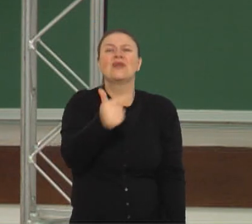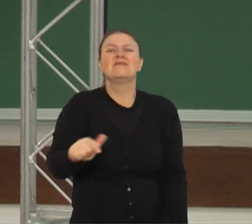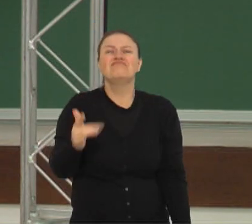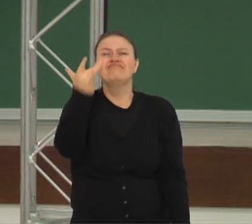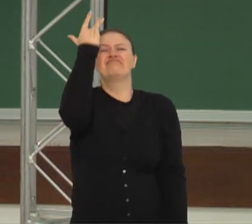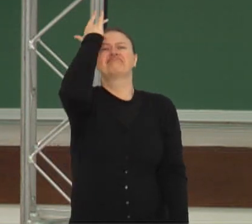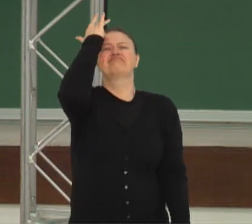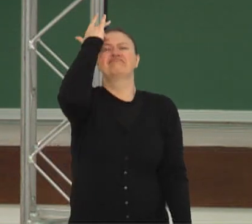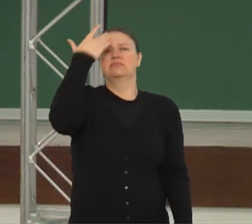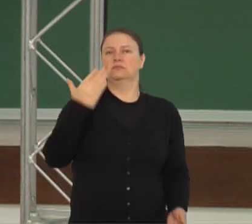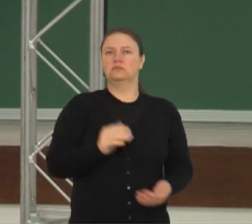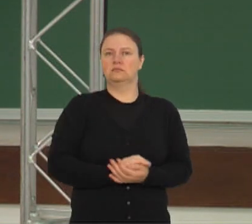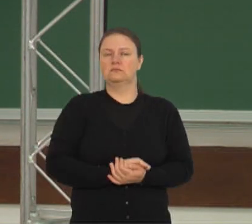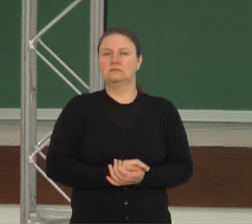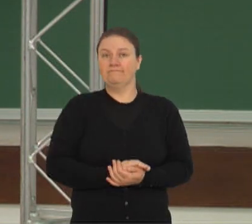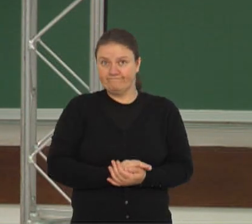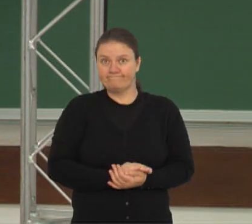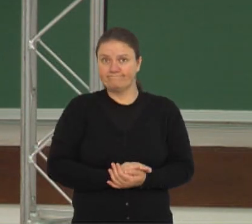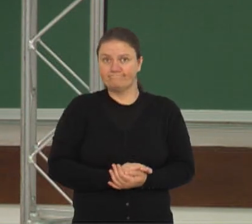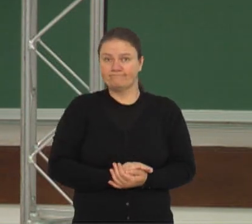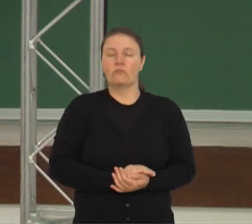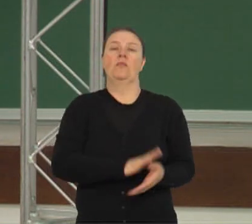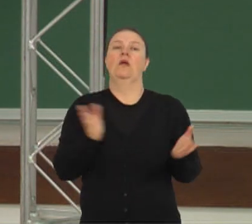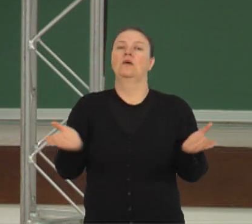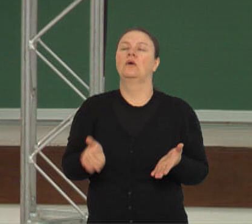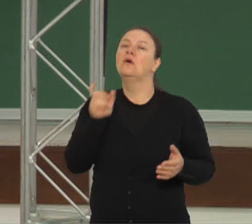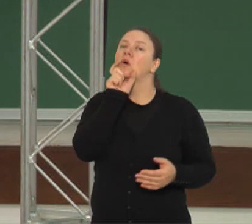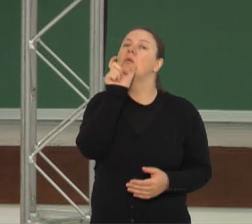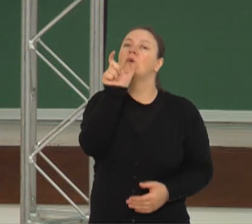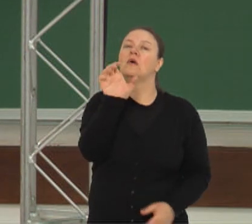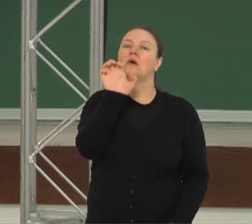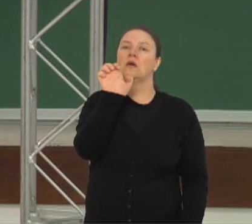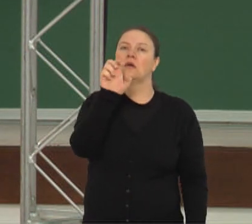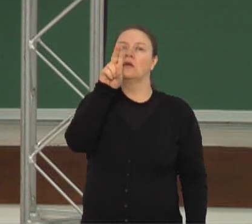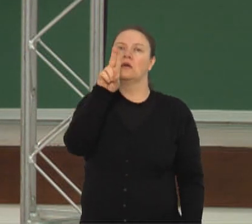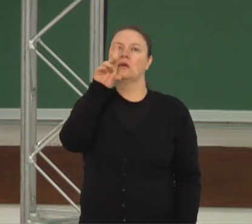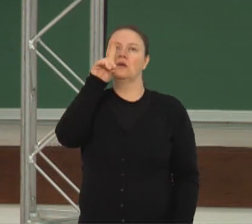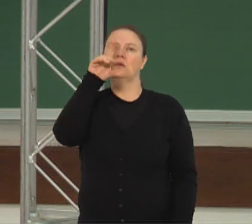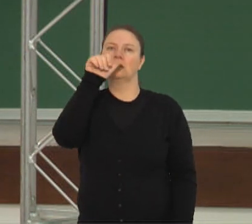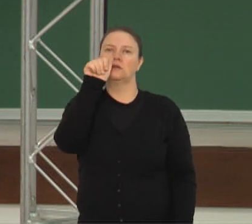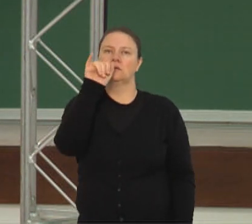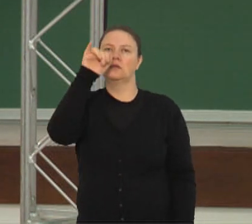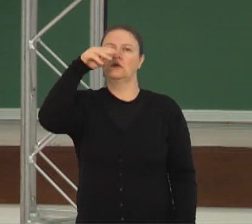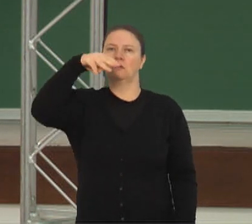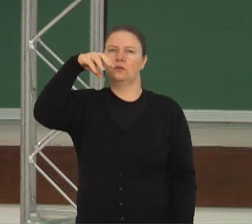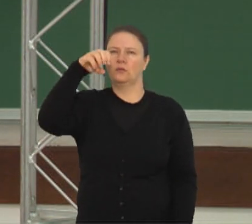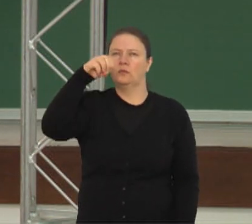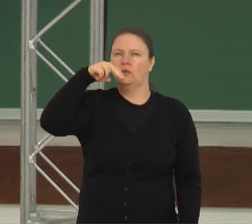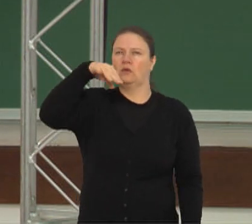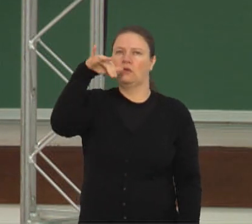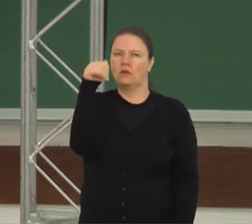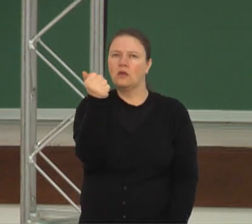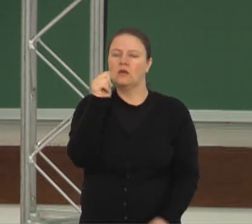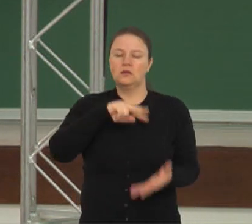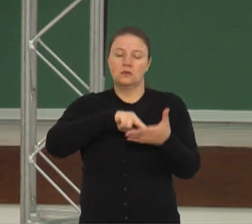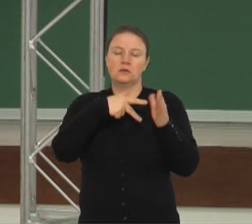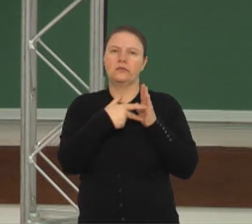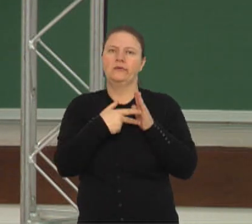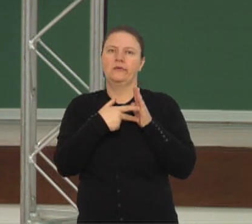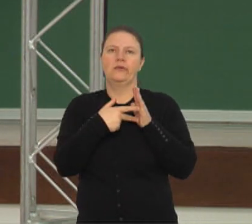palavra eudaimonia, vamos dar uma lembrada no significado dessa palavra? A palavra eudaimonia significa